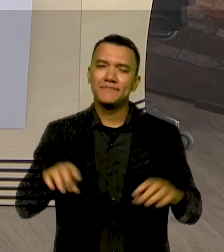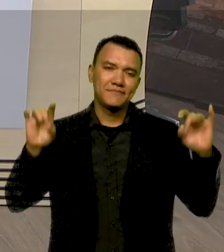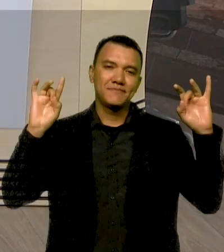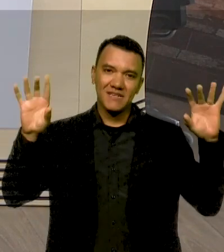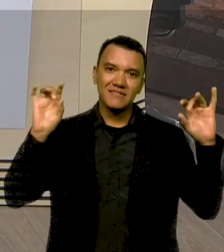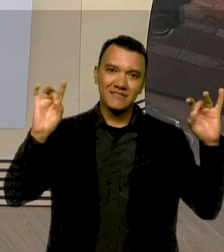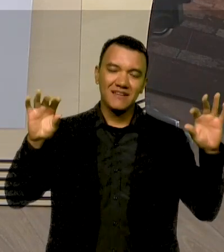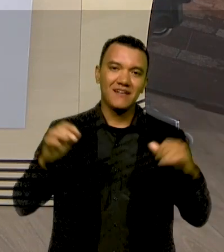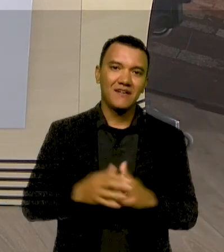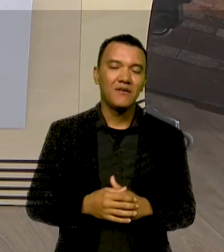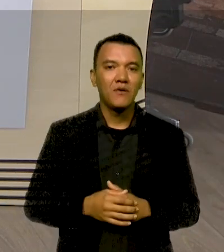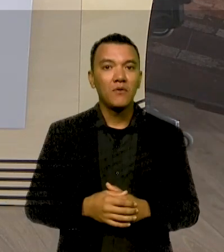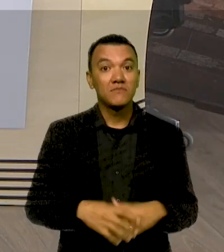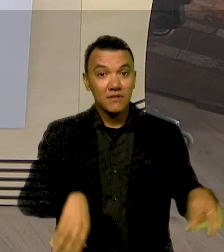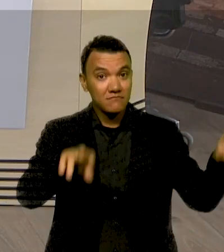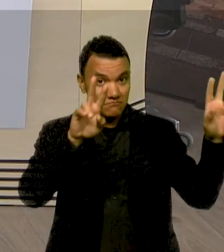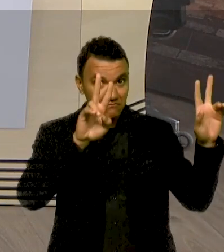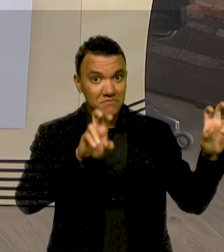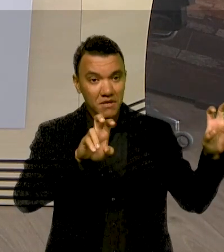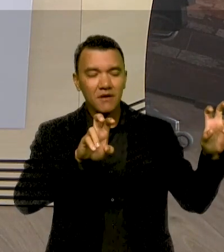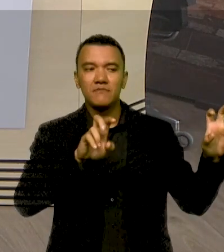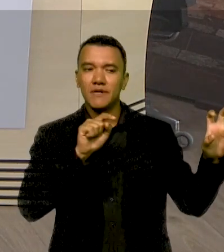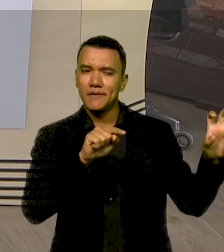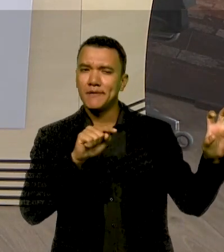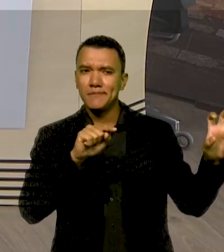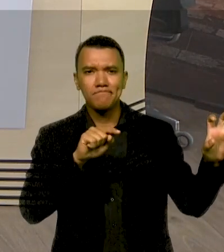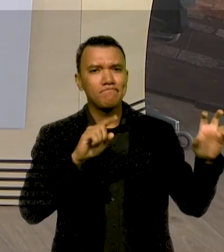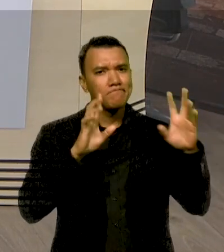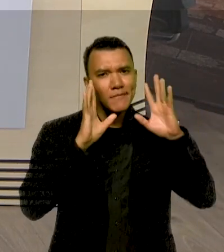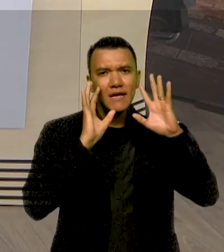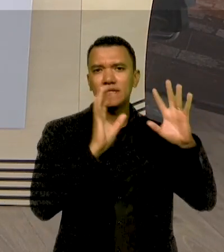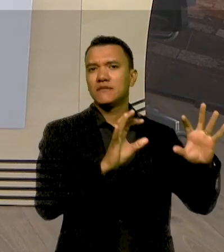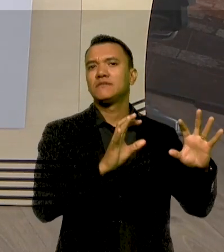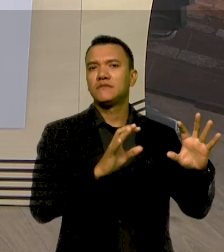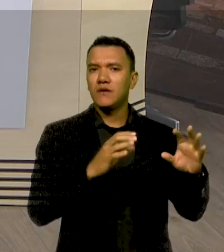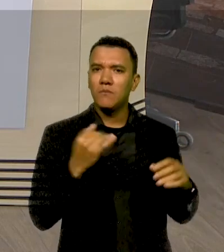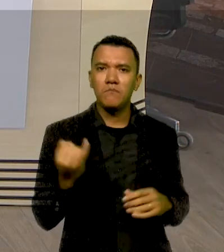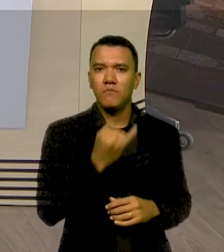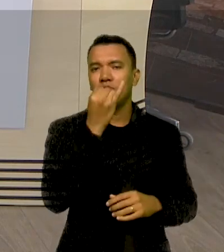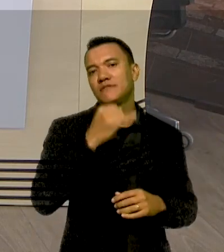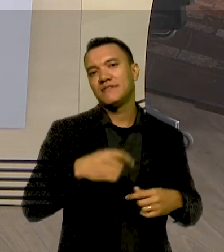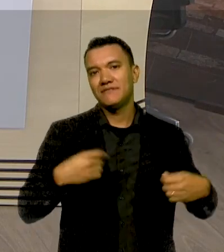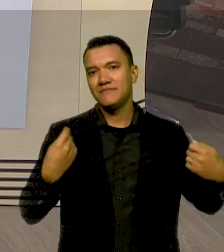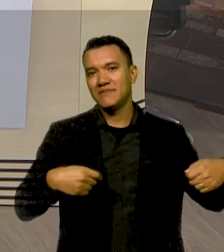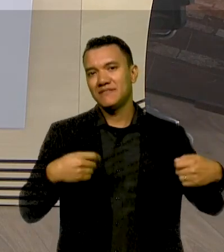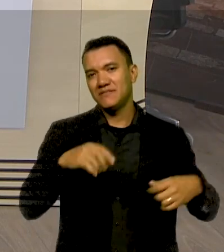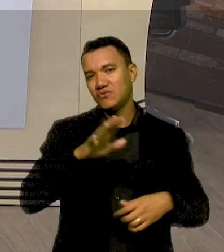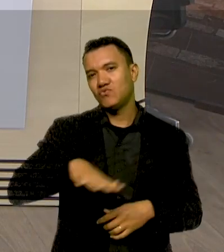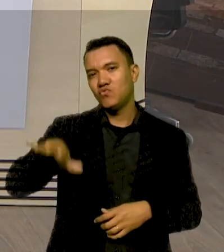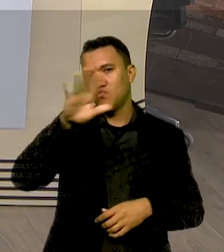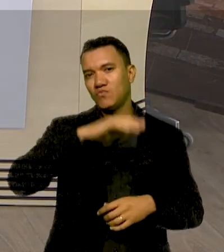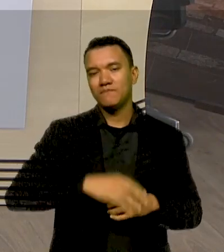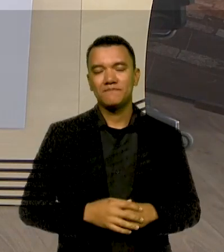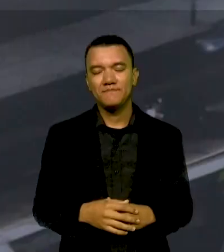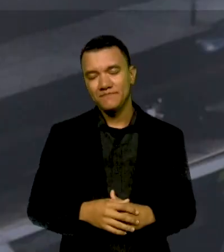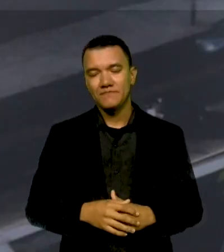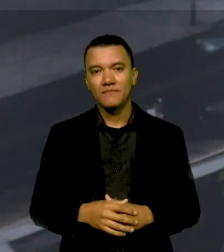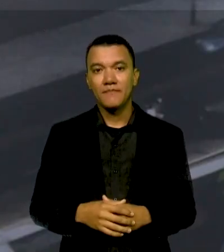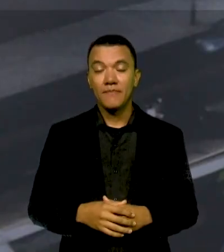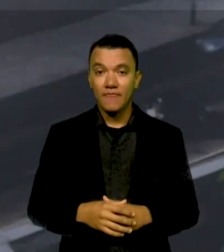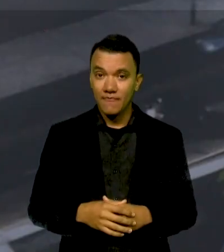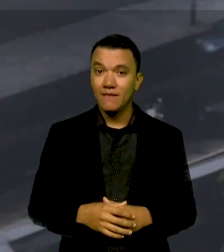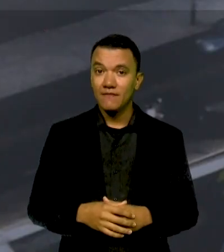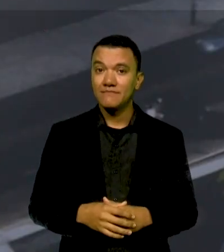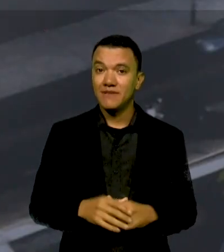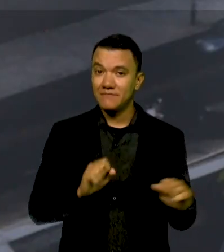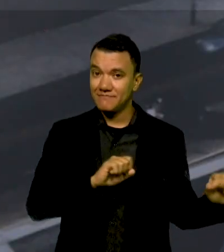de contas, tratamos de um assunto que precisa de toda a atenção da sociedade brasileira. Desta forma, chegamos